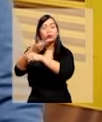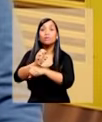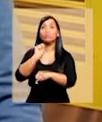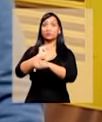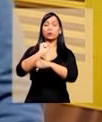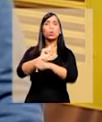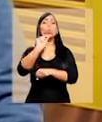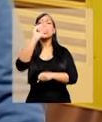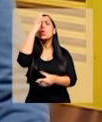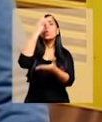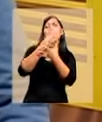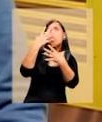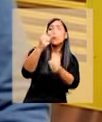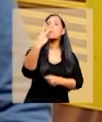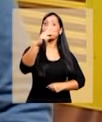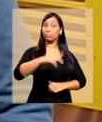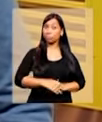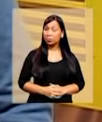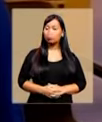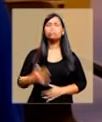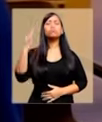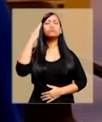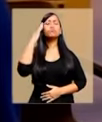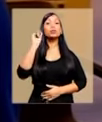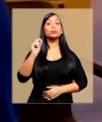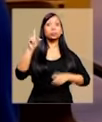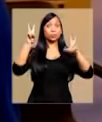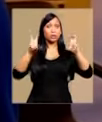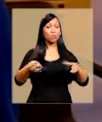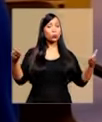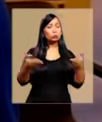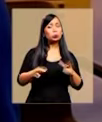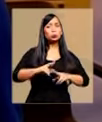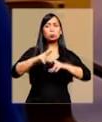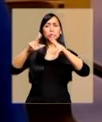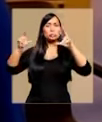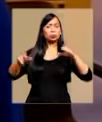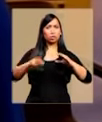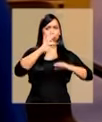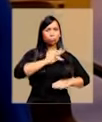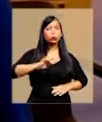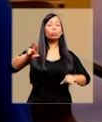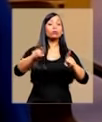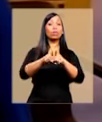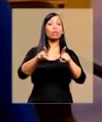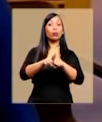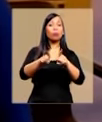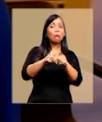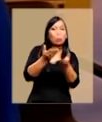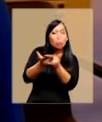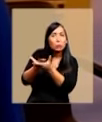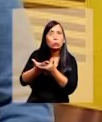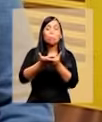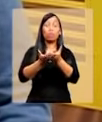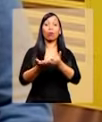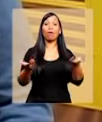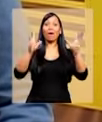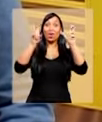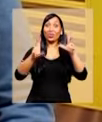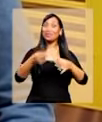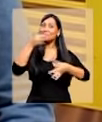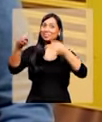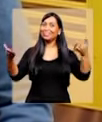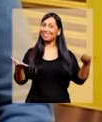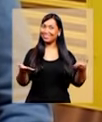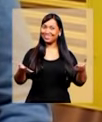Confiança, busca, esperança, o que é fé para você? Como é o entendimento dessa questão nas diferentes linhas filosóficas e espirituais? Esse é o